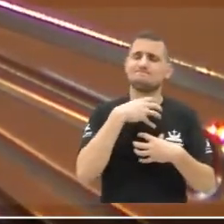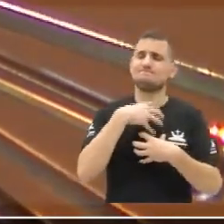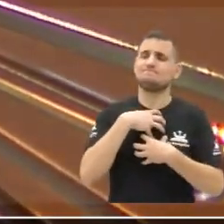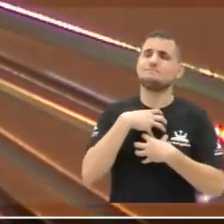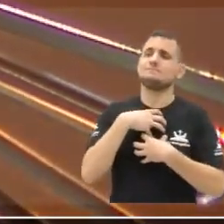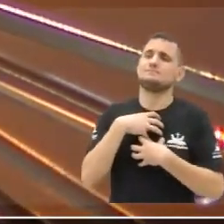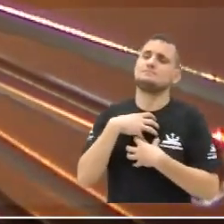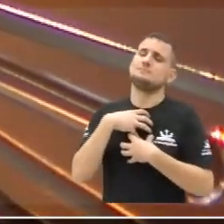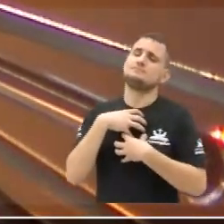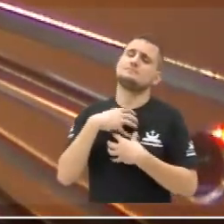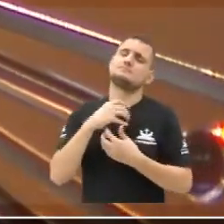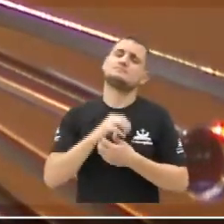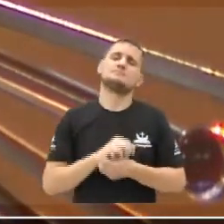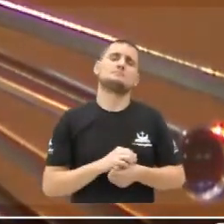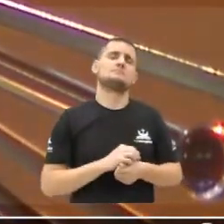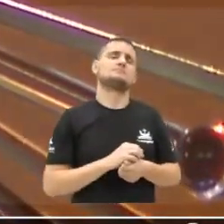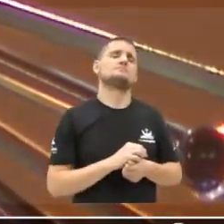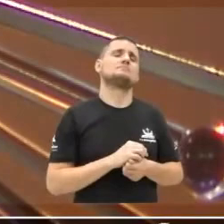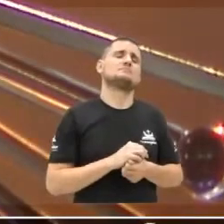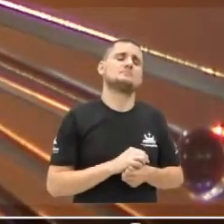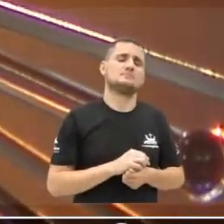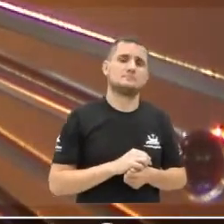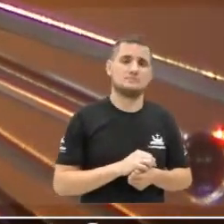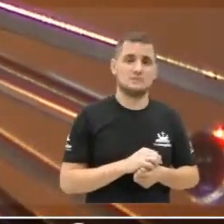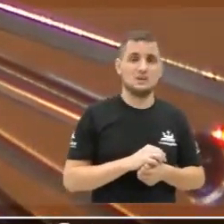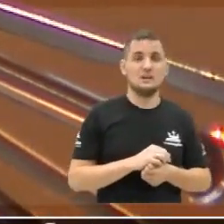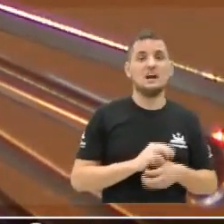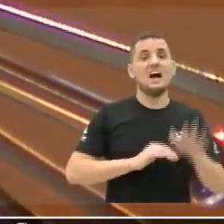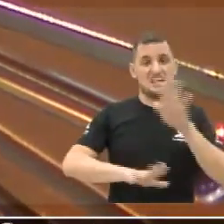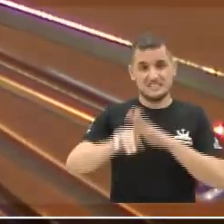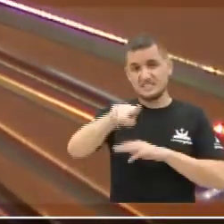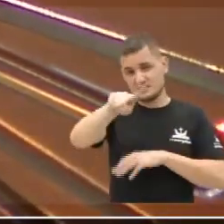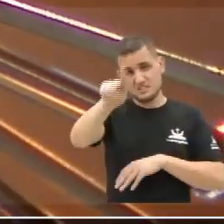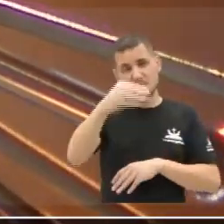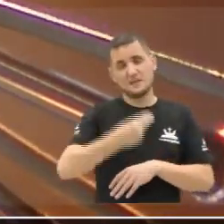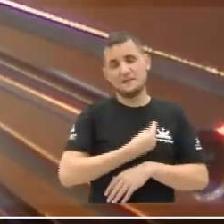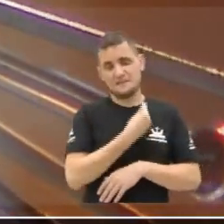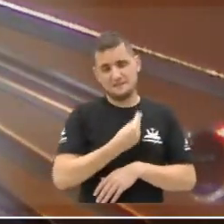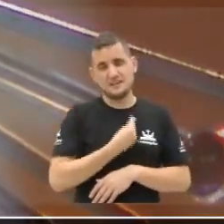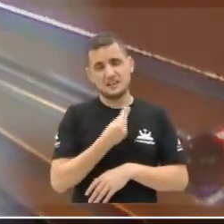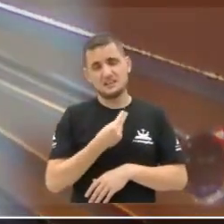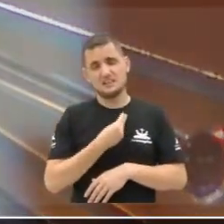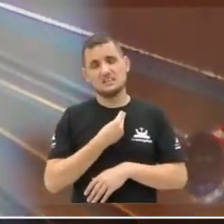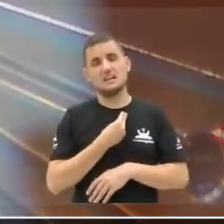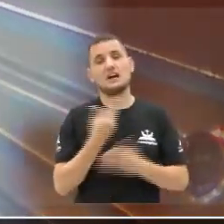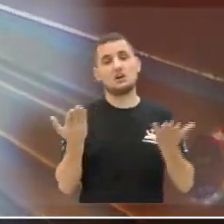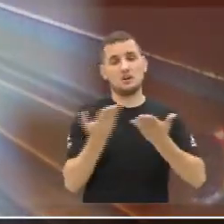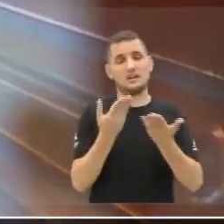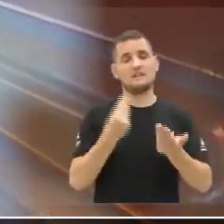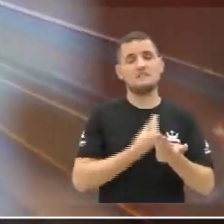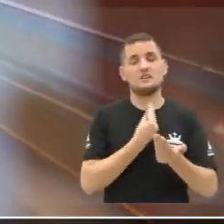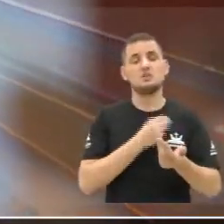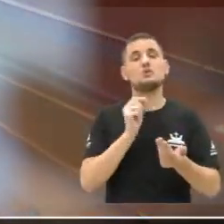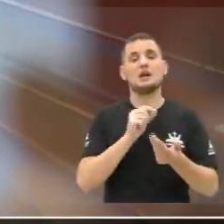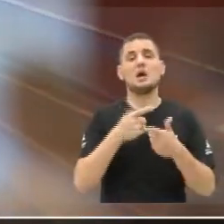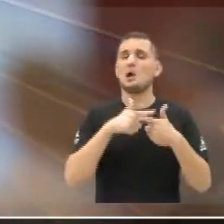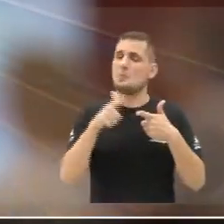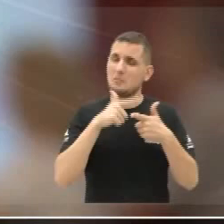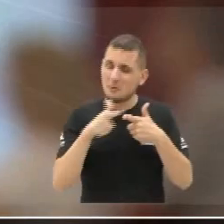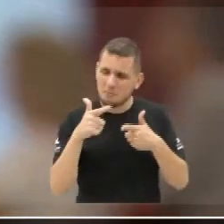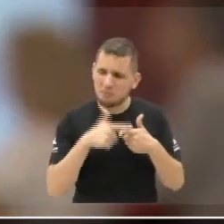Quando estou em alto mar, talvez você esteja assim. Quando estou em